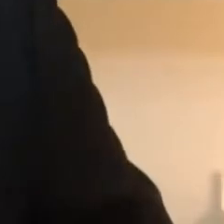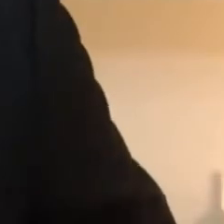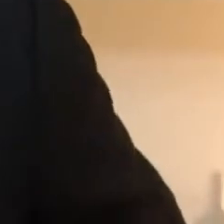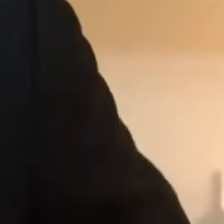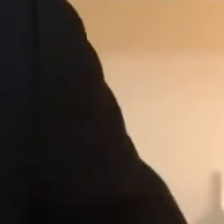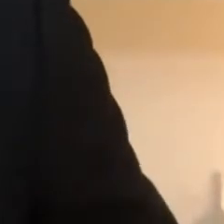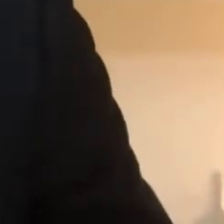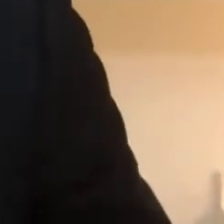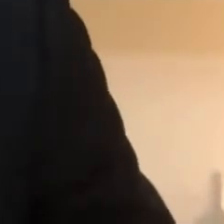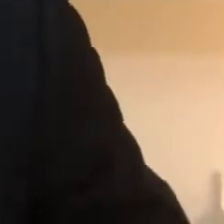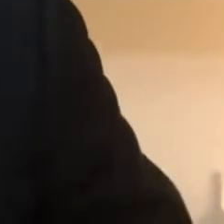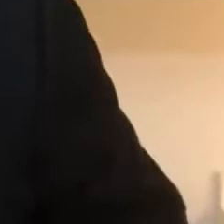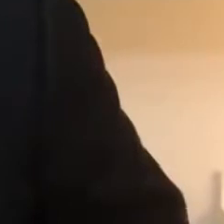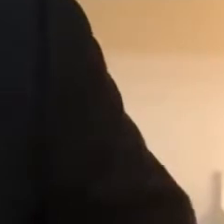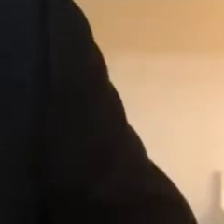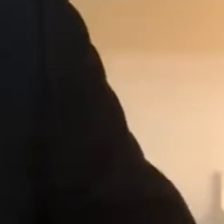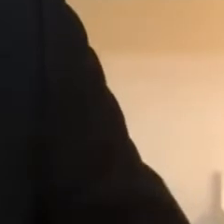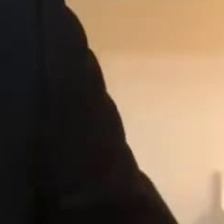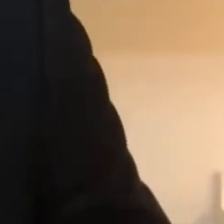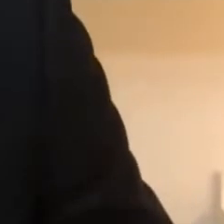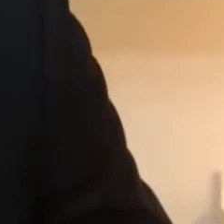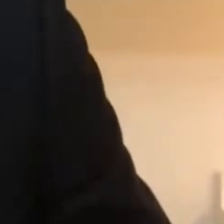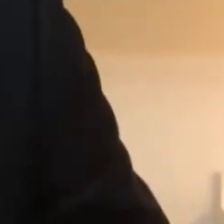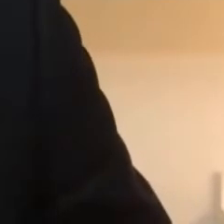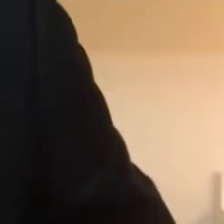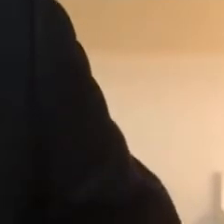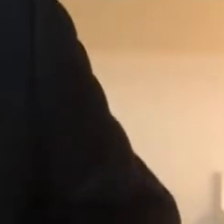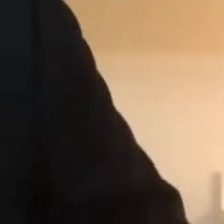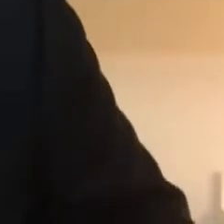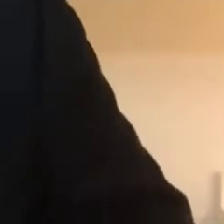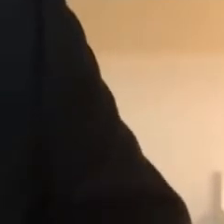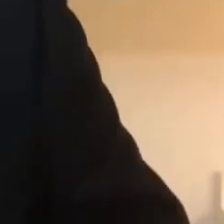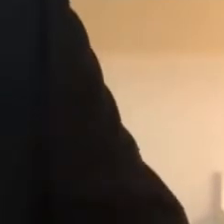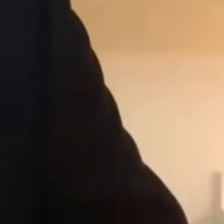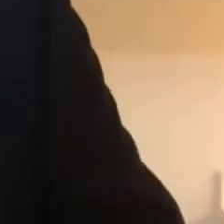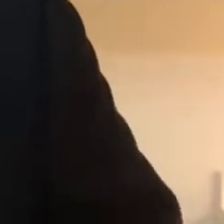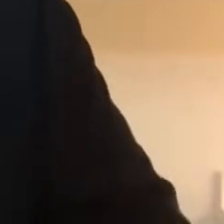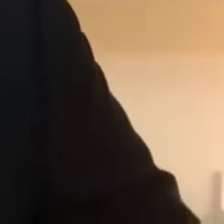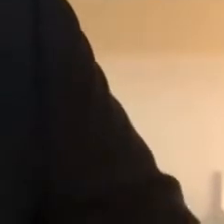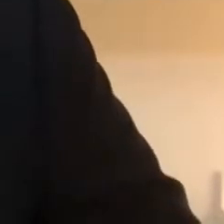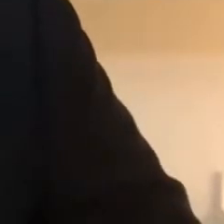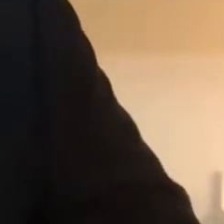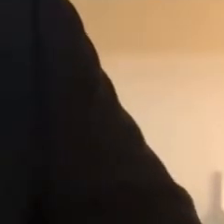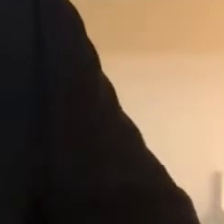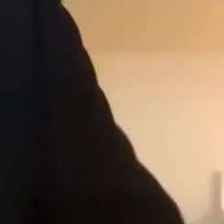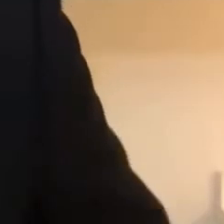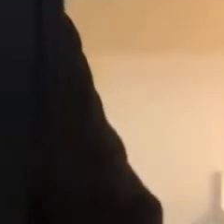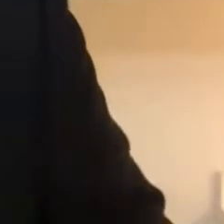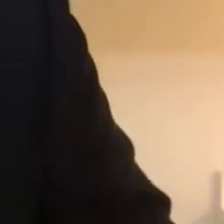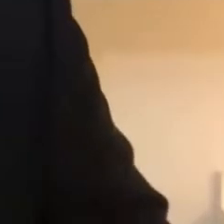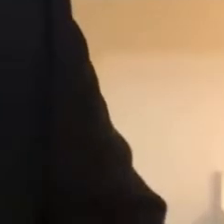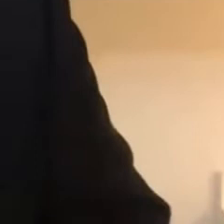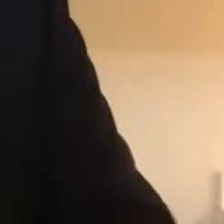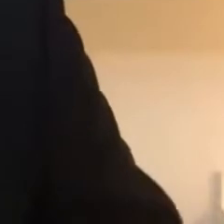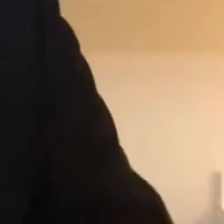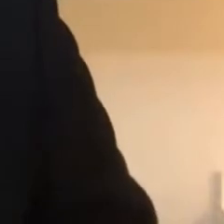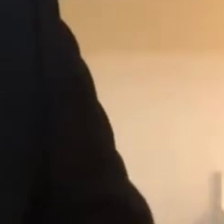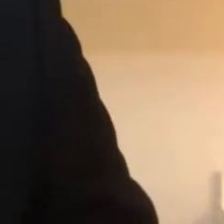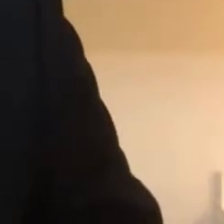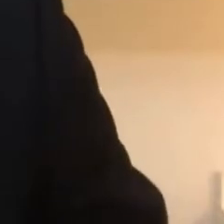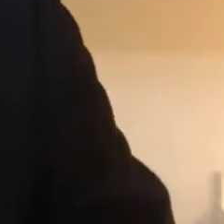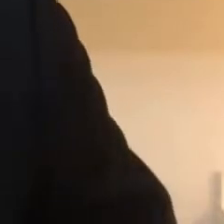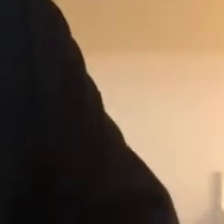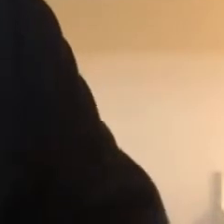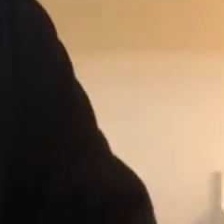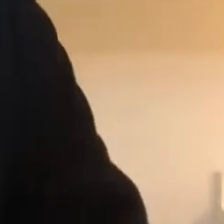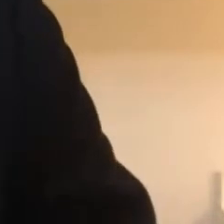Amém, amém. Que maravilha. Esse tema realmente é extraordinário, né? O que nós acabamos de estudar